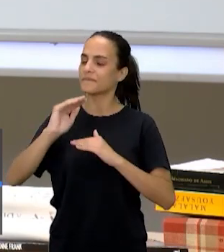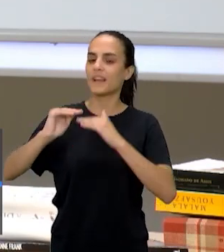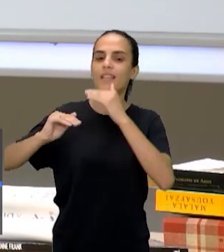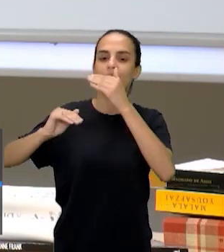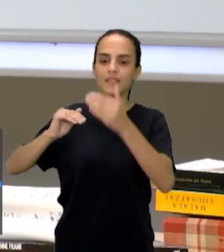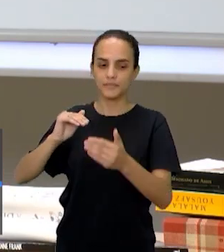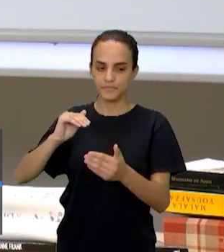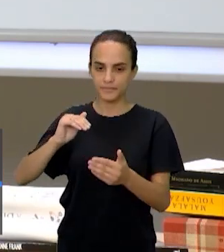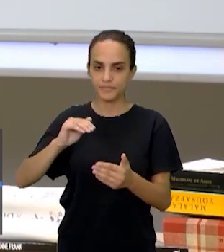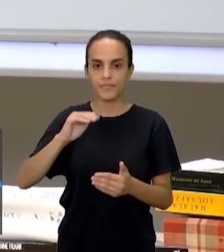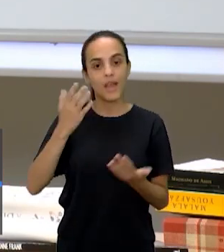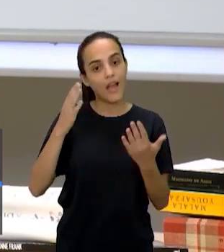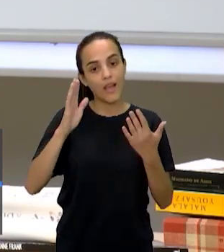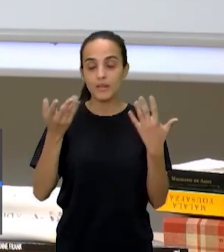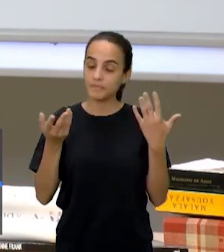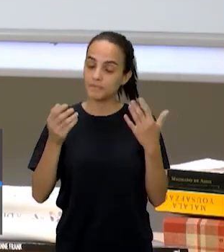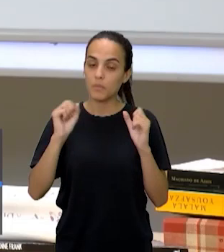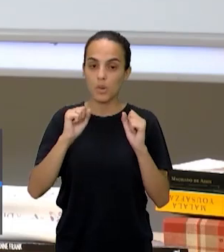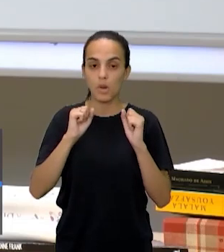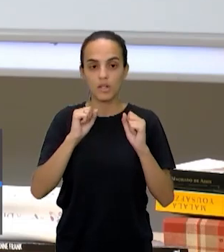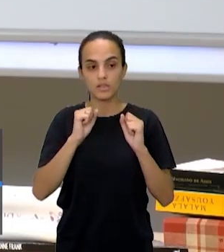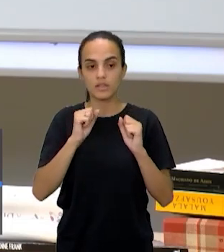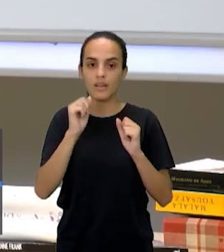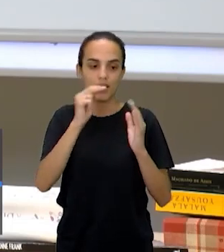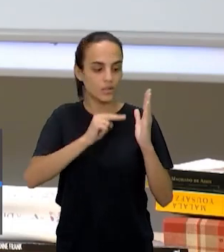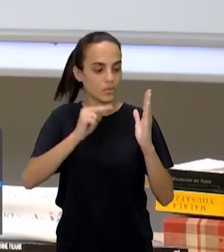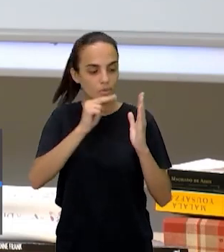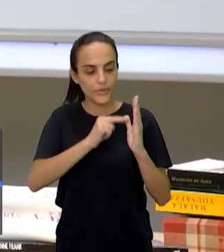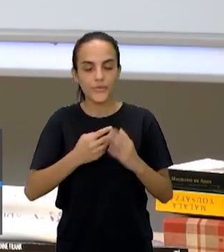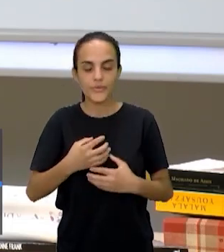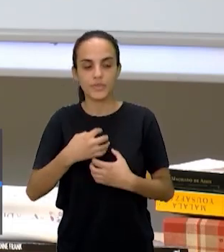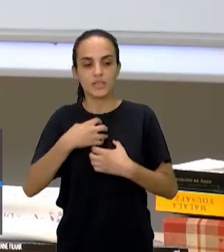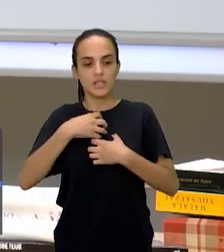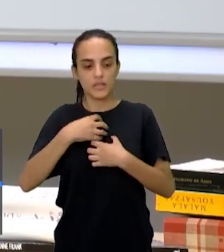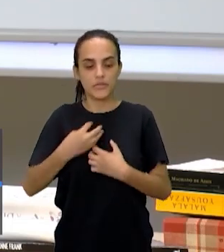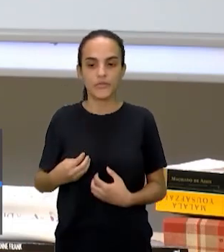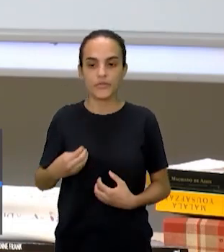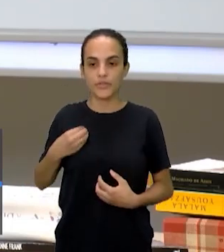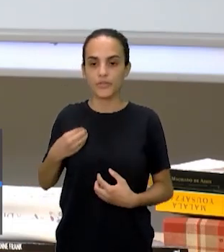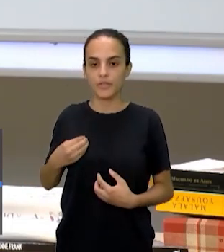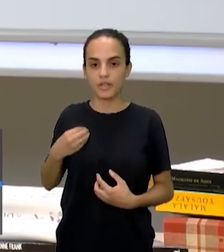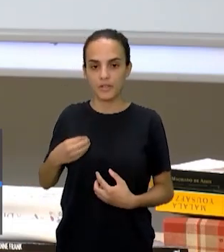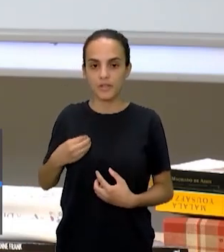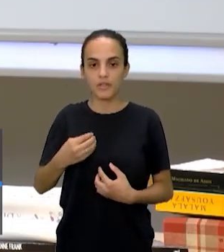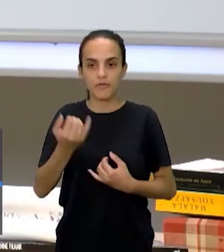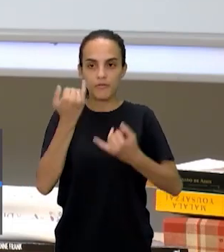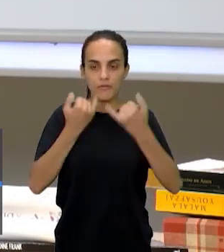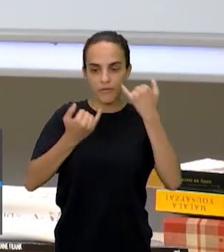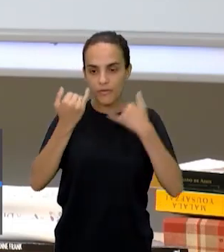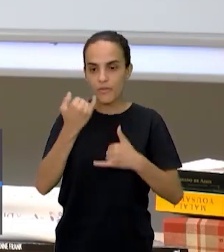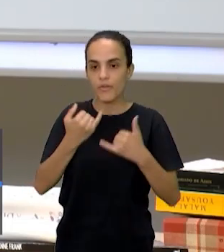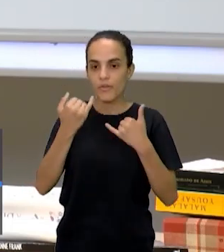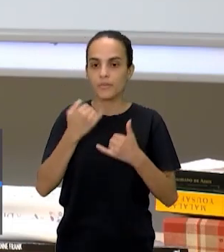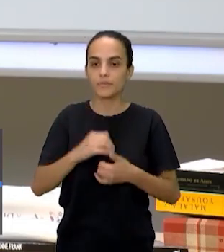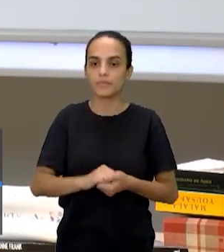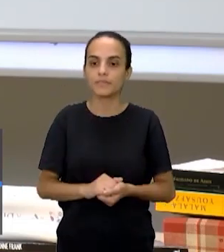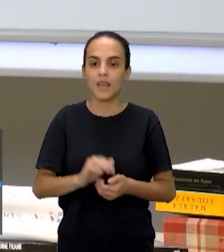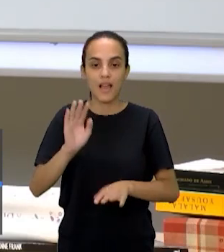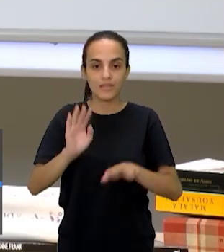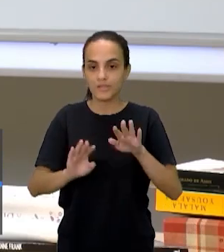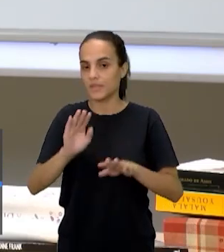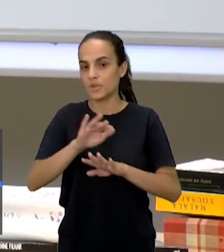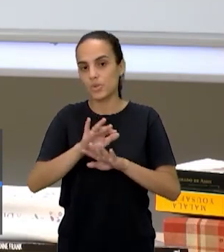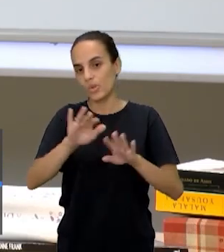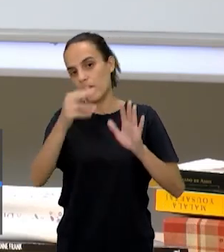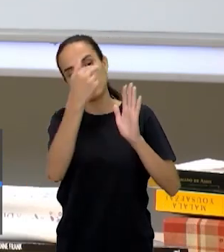disso. Depende muito da leitura. Aquela leitura que você sente, que você vive, que você informa. Então, às vezes eu estou só recebendo